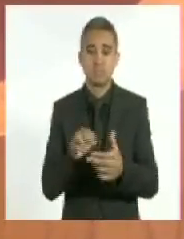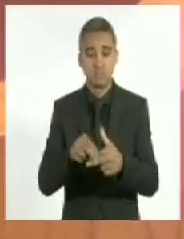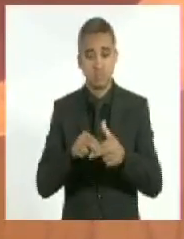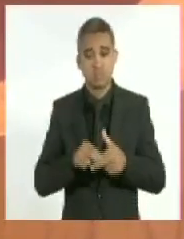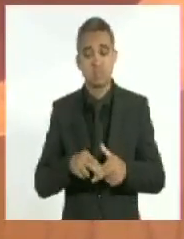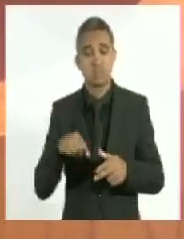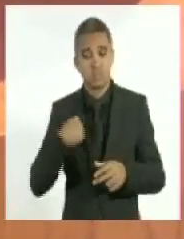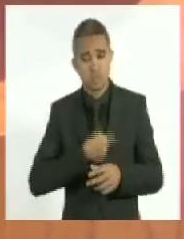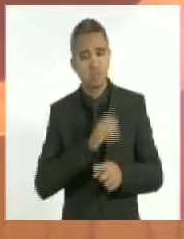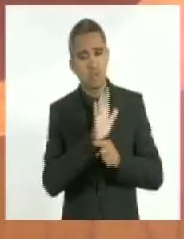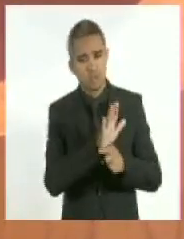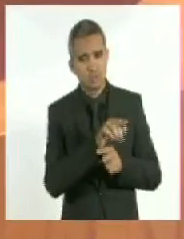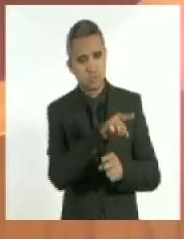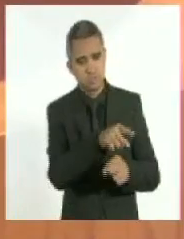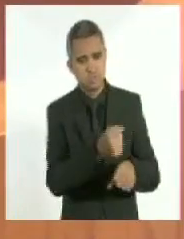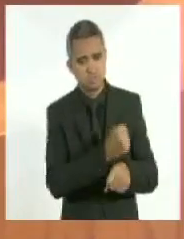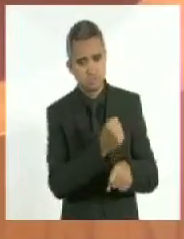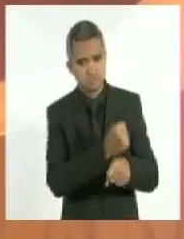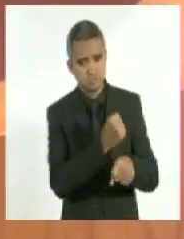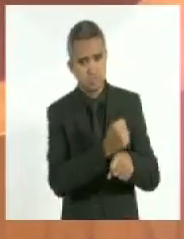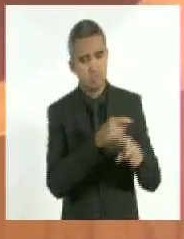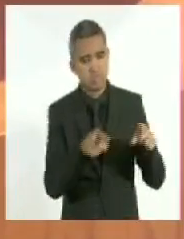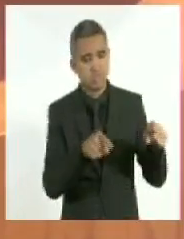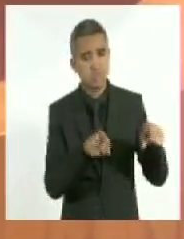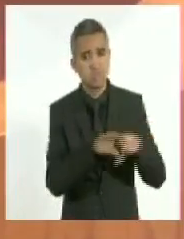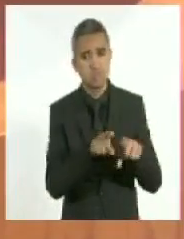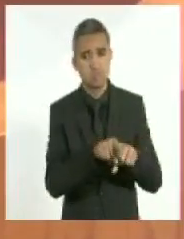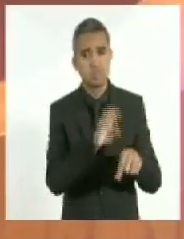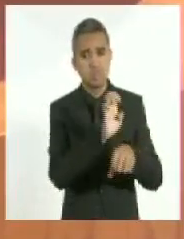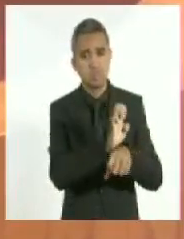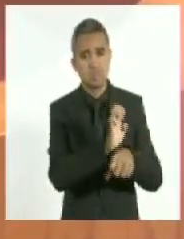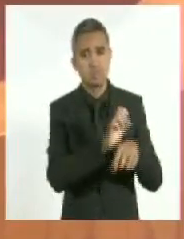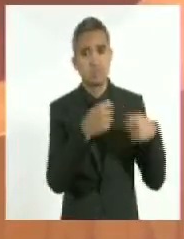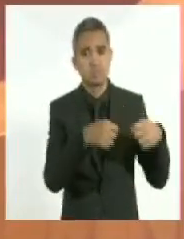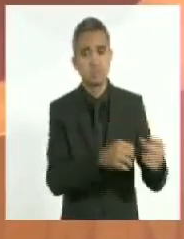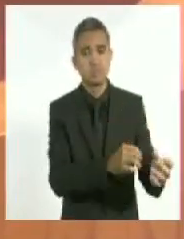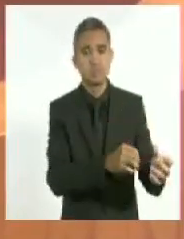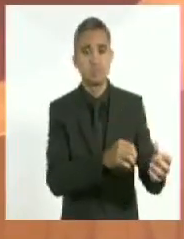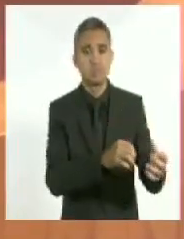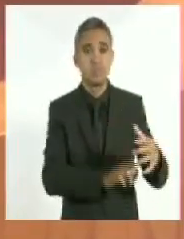é necessário também que eles deem a contrapartida como eles dão para outros estados. Eu